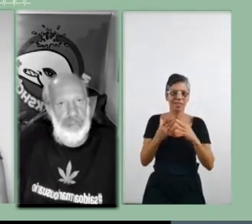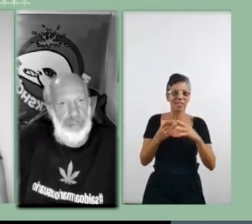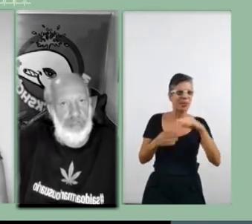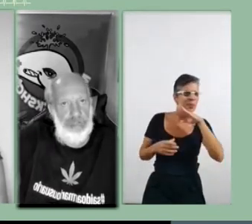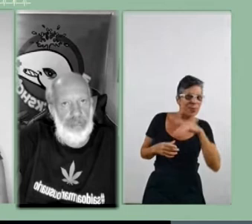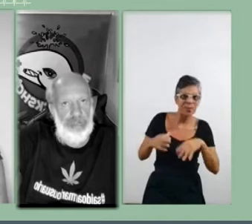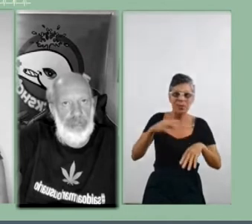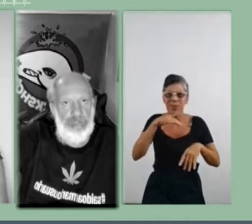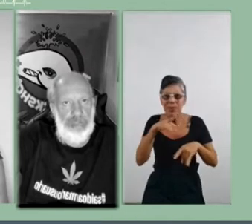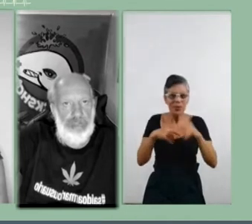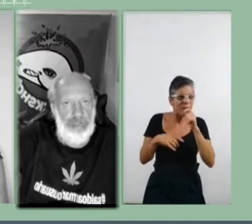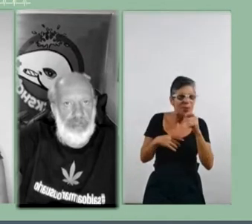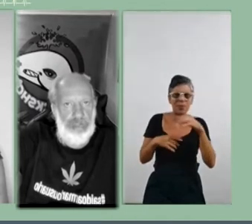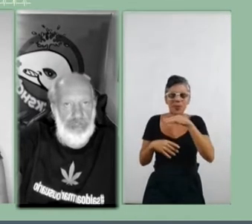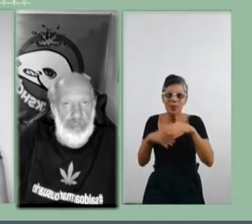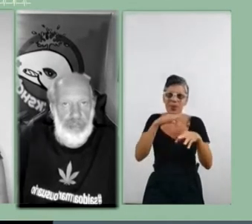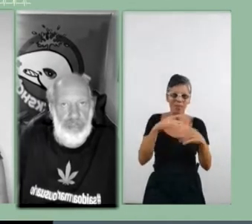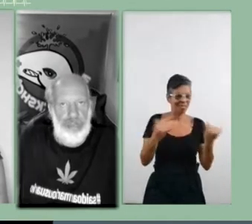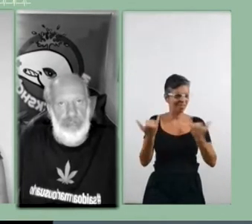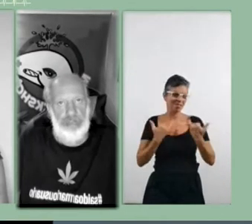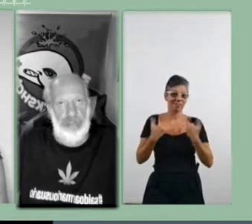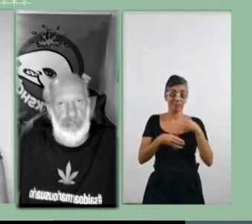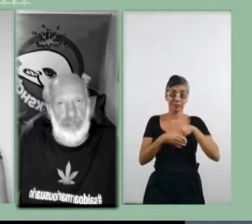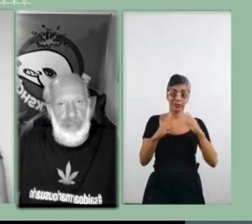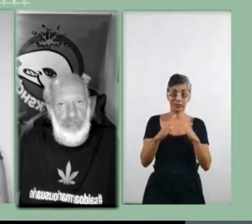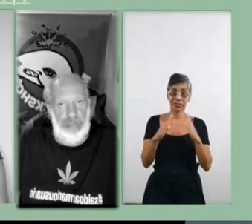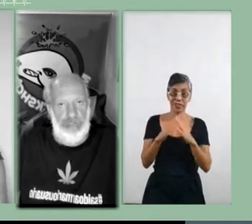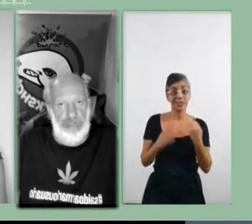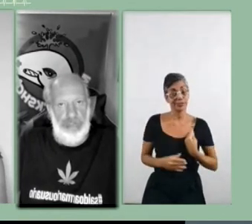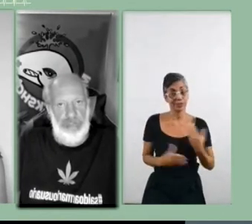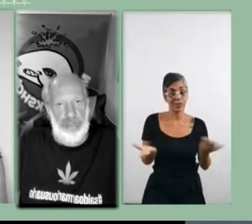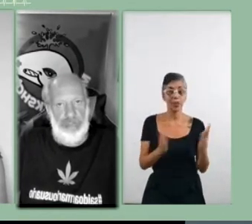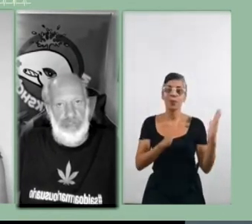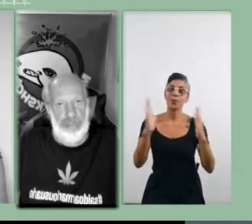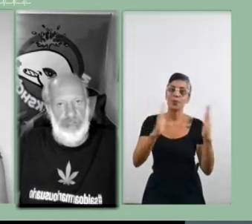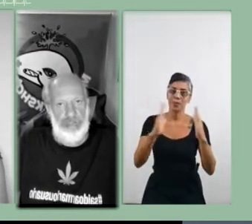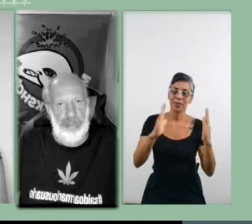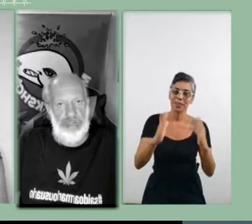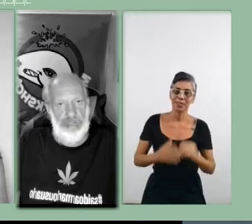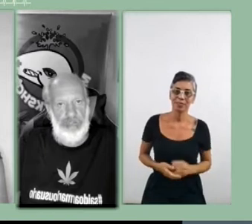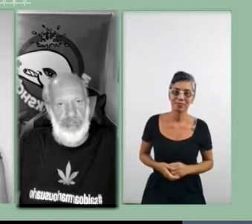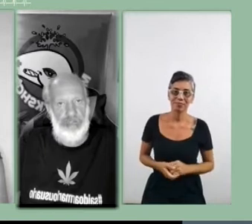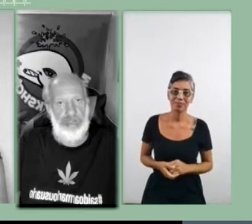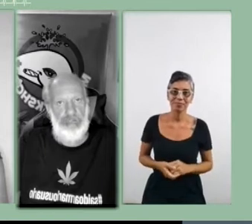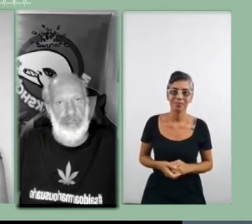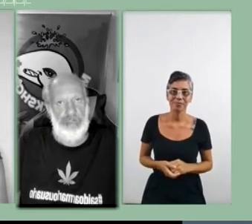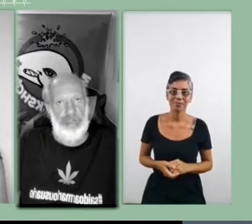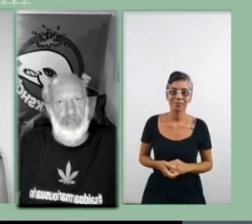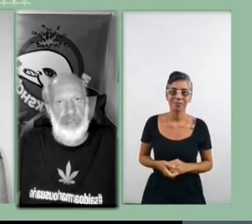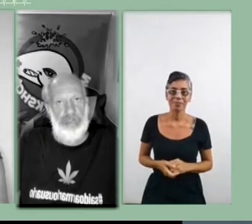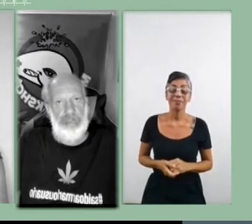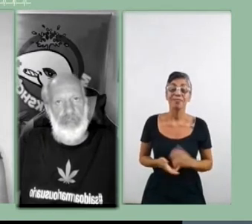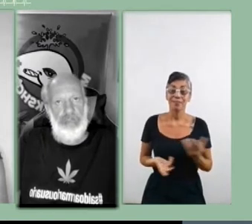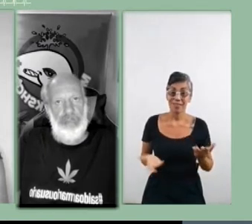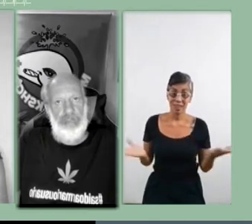esse momento, né, Deia? A gente está vivendo esse momento de construção de toda